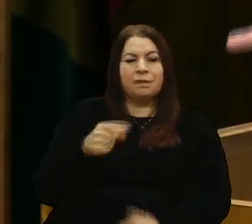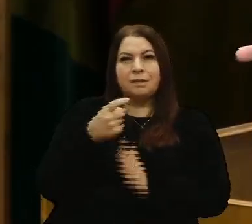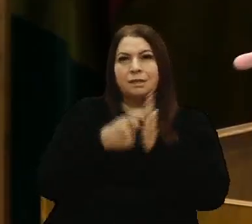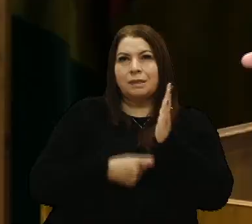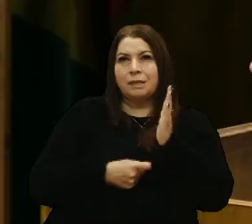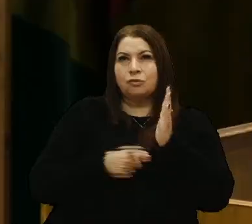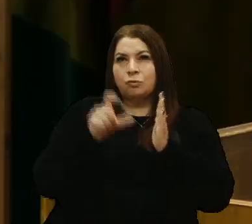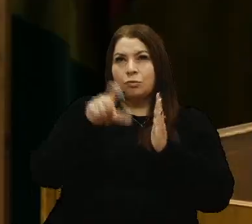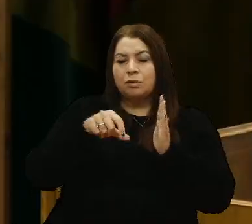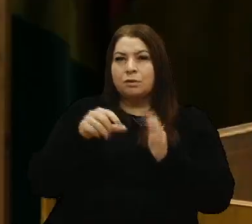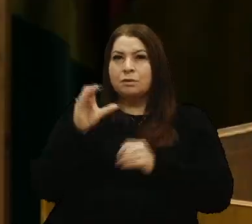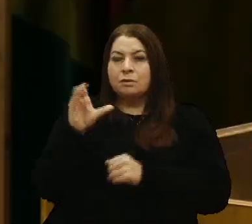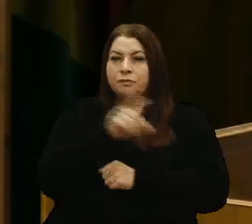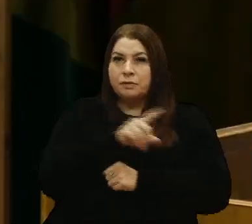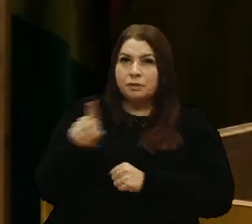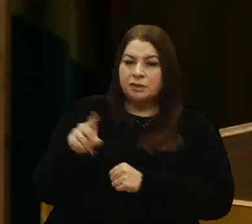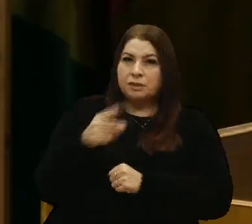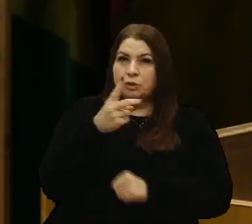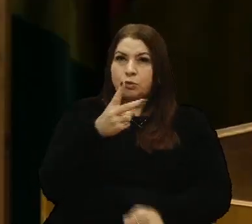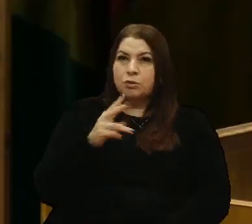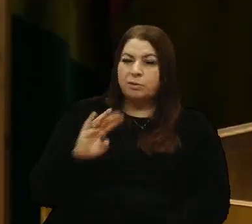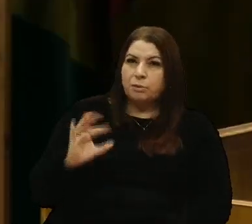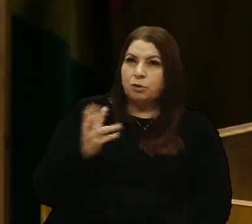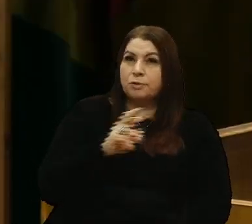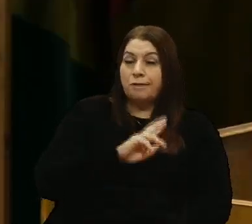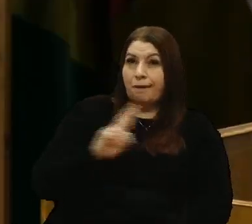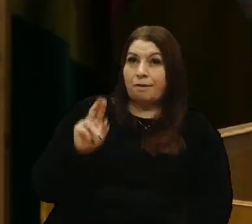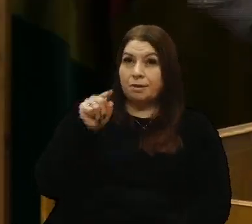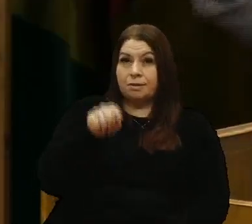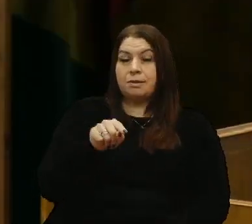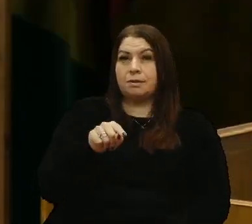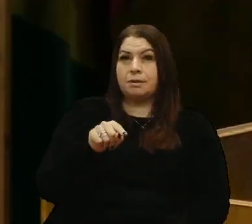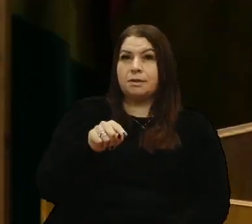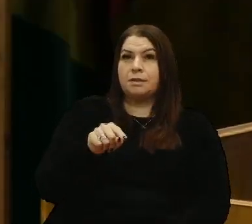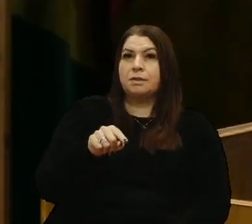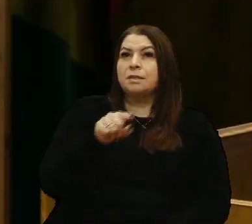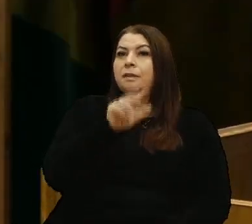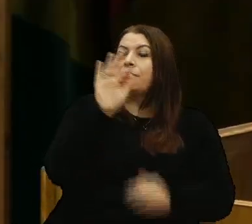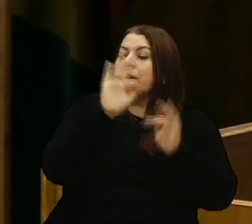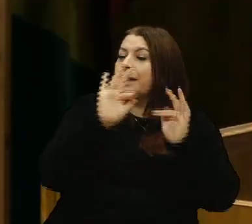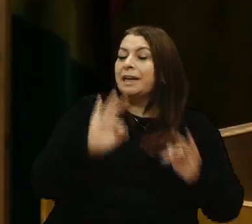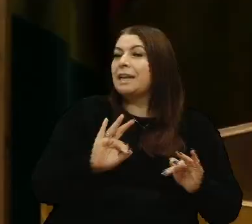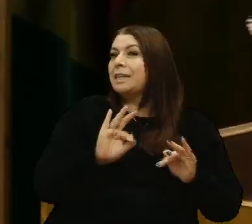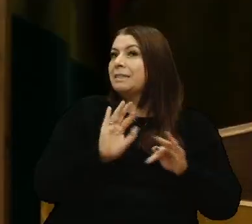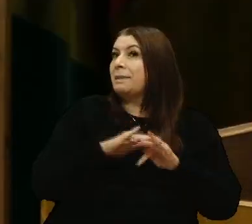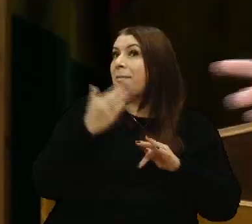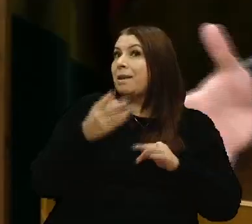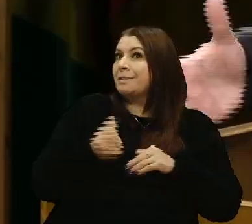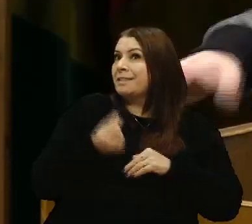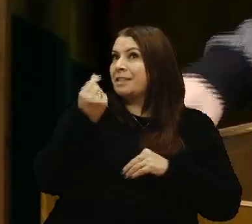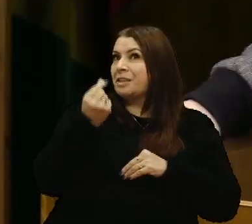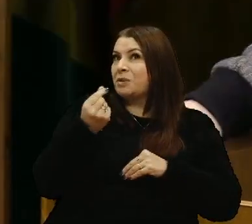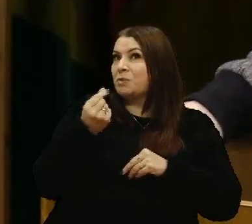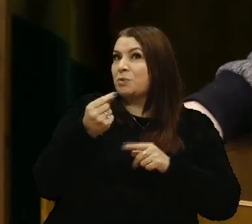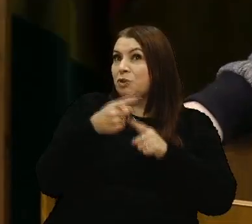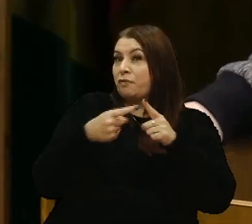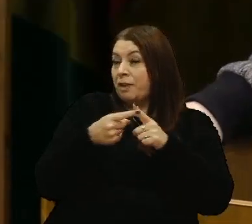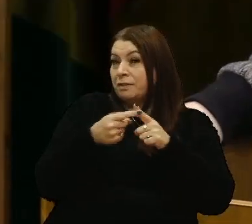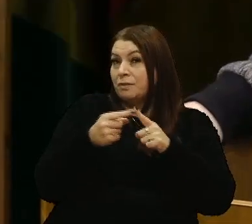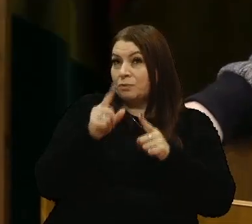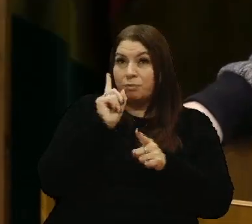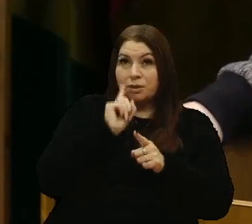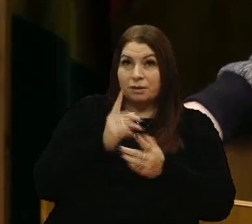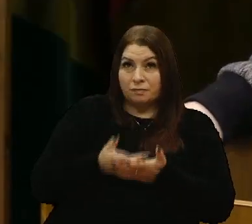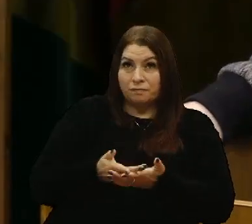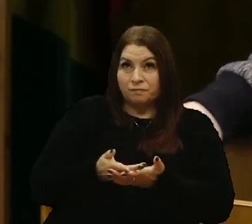cartão de crédito. E esses 12 bilhões de reais deixavam gordos, felizes e cada vez mais ricos acionistas americanos.